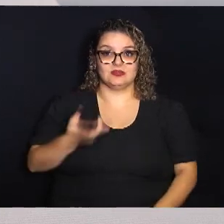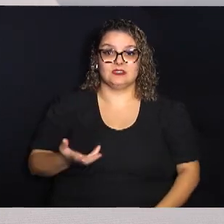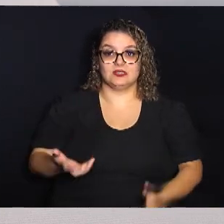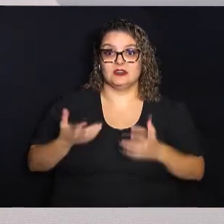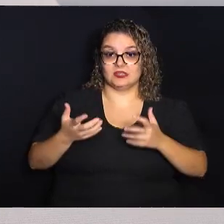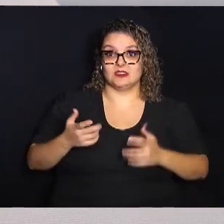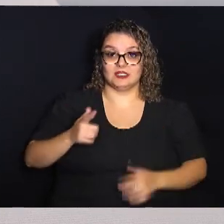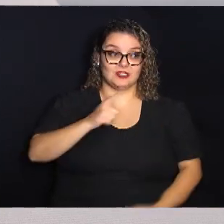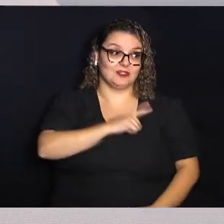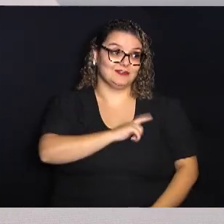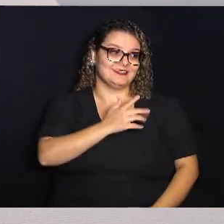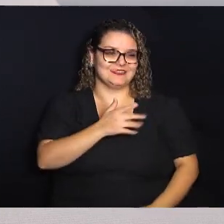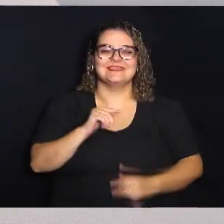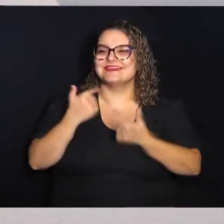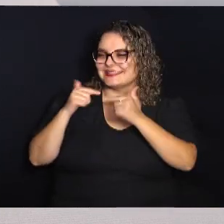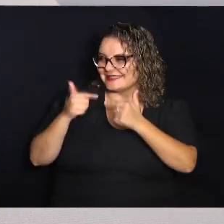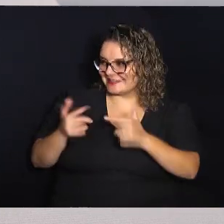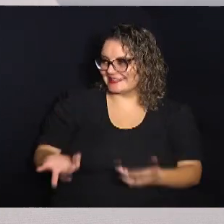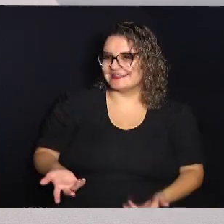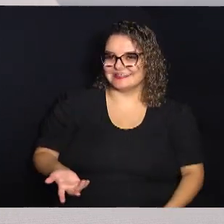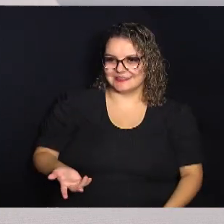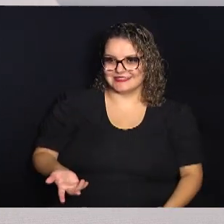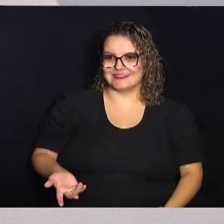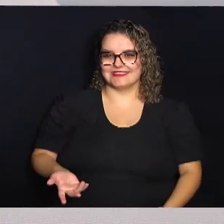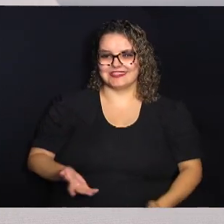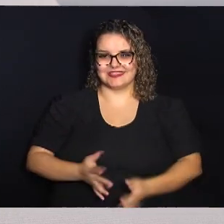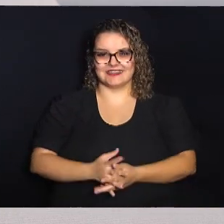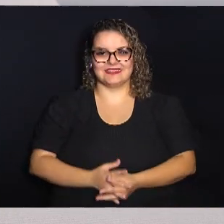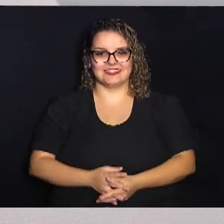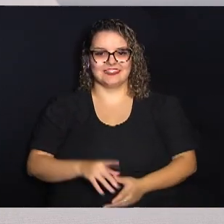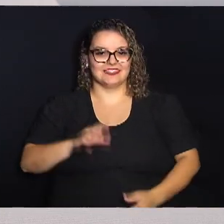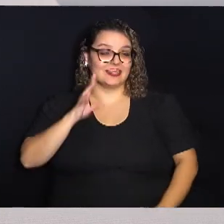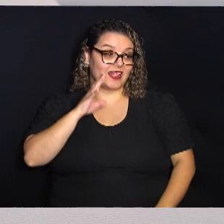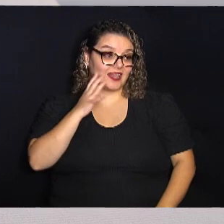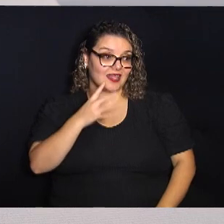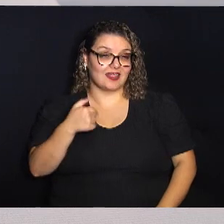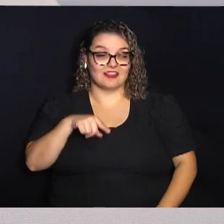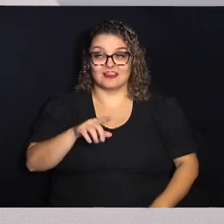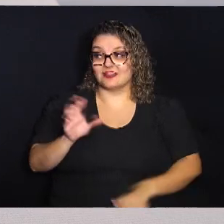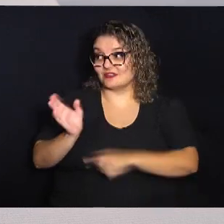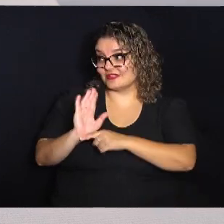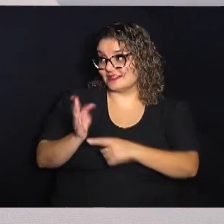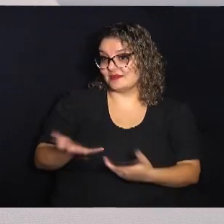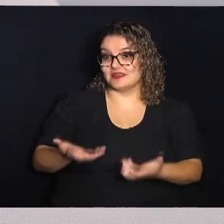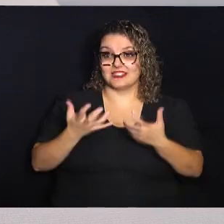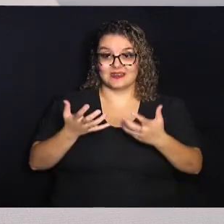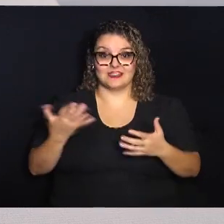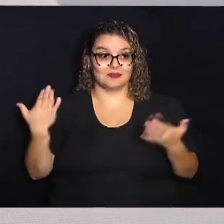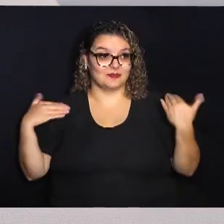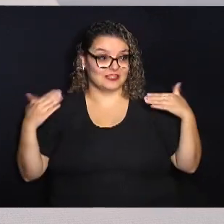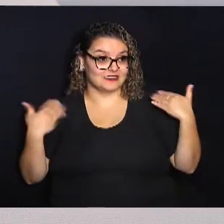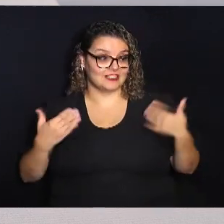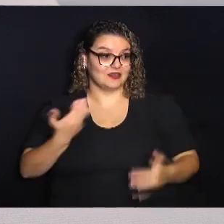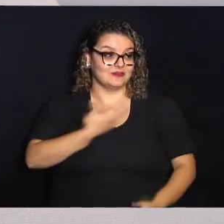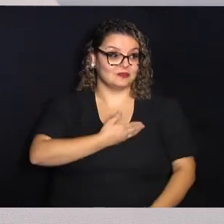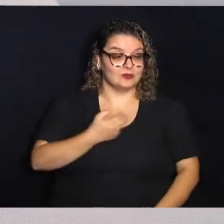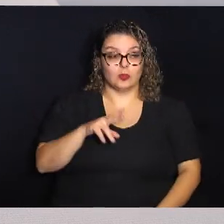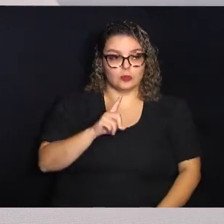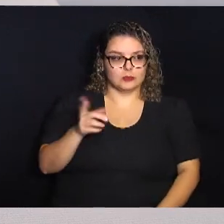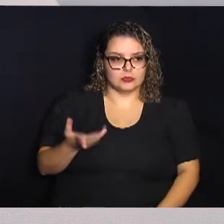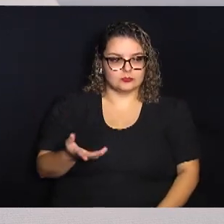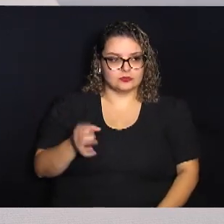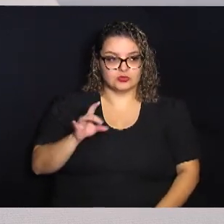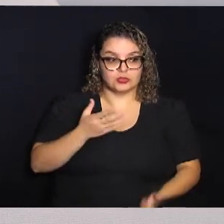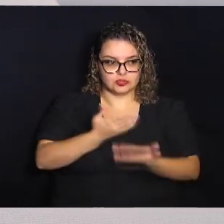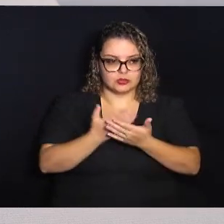quero ir no jogo do Guarani, e aí tal, é legal, eu quero ir ao cinema, quero sair com os amigos, ou não, tem